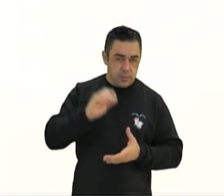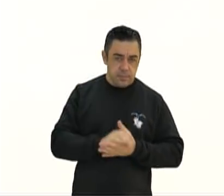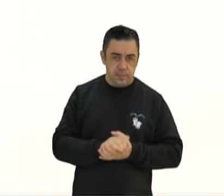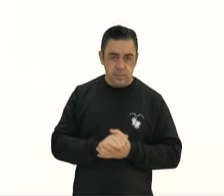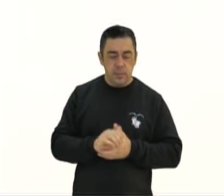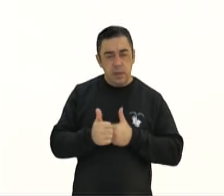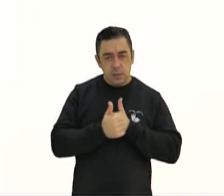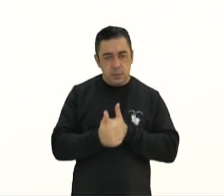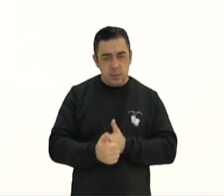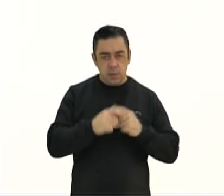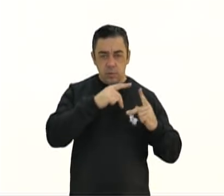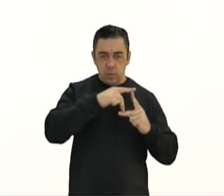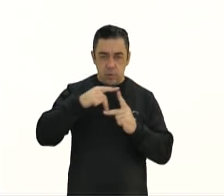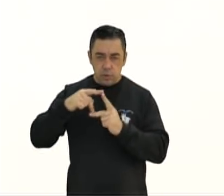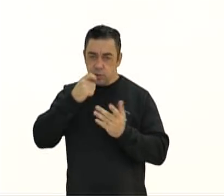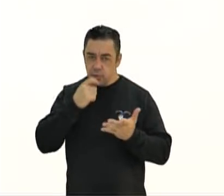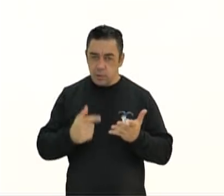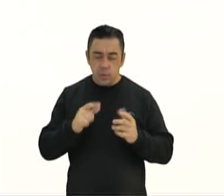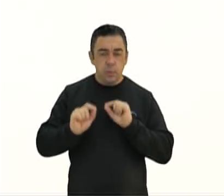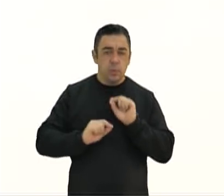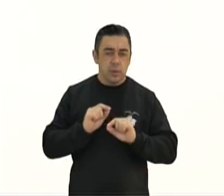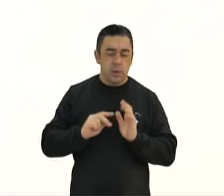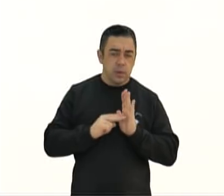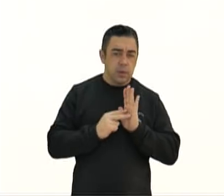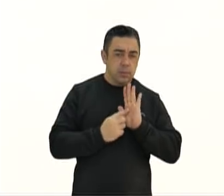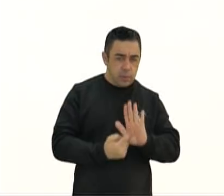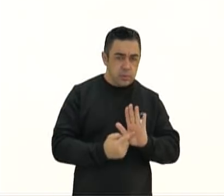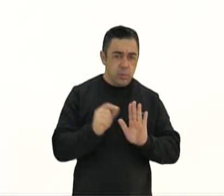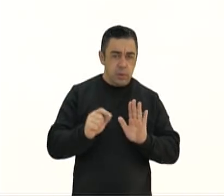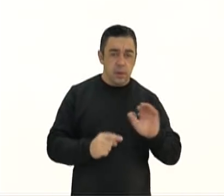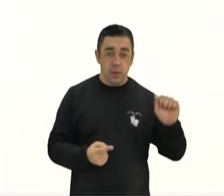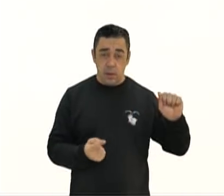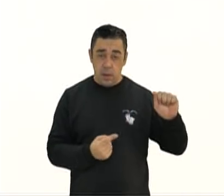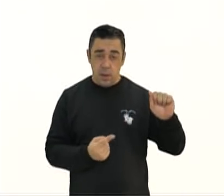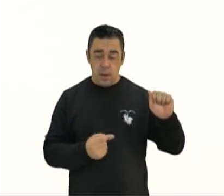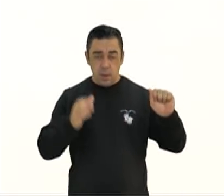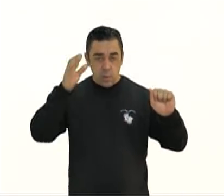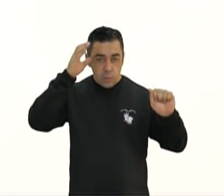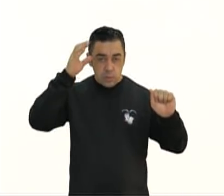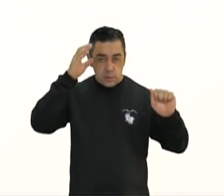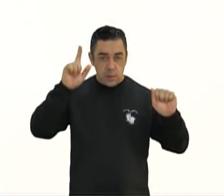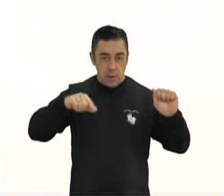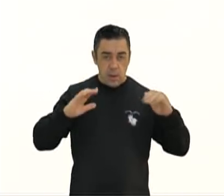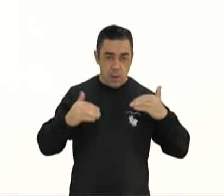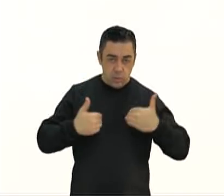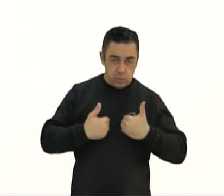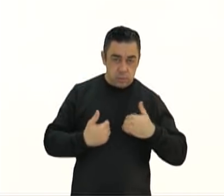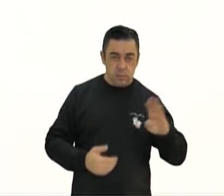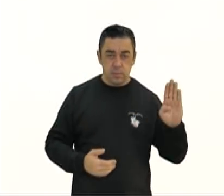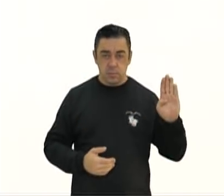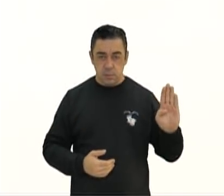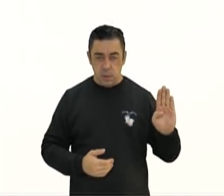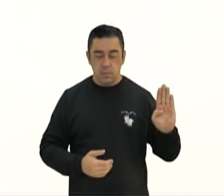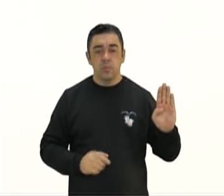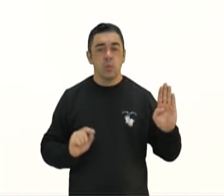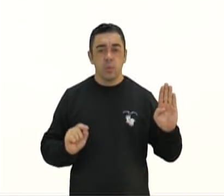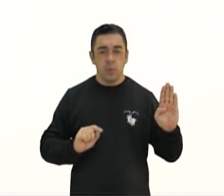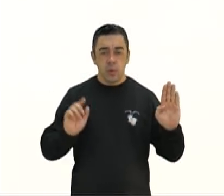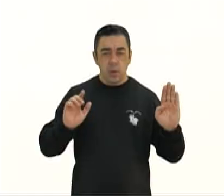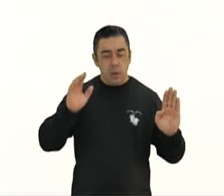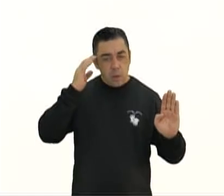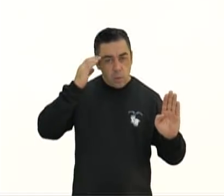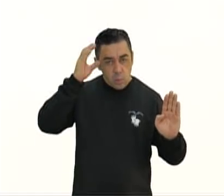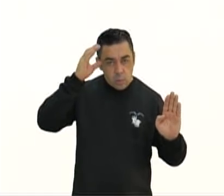com a tirinha que lemos, ele representa A. Conscientização do autismo, B. Conscientização contra